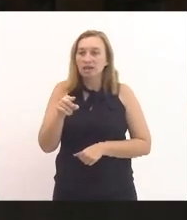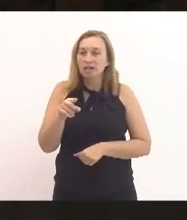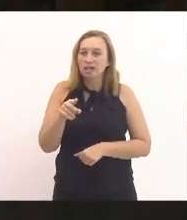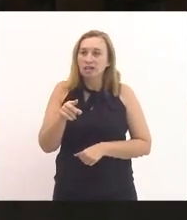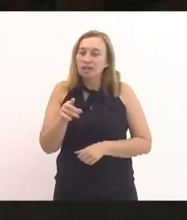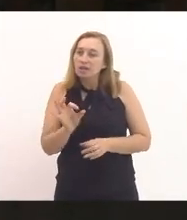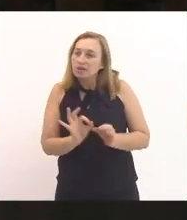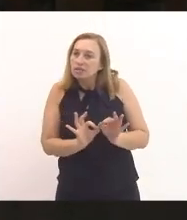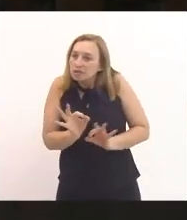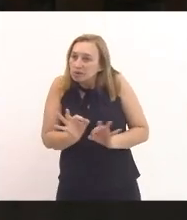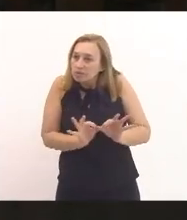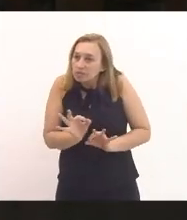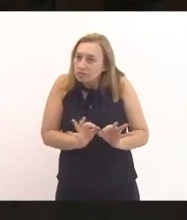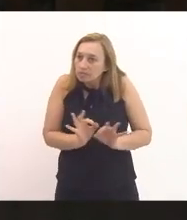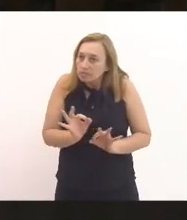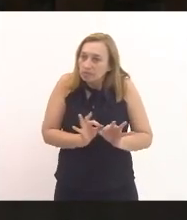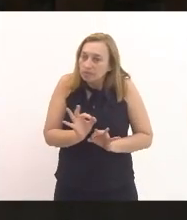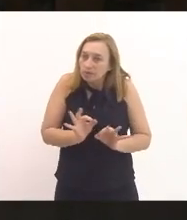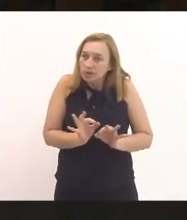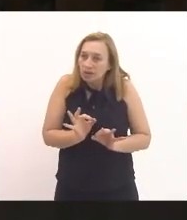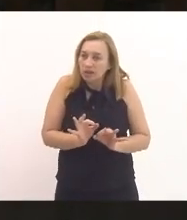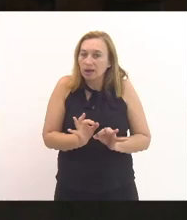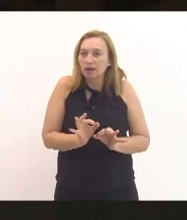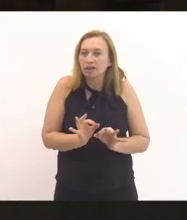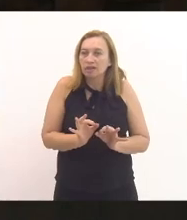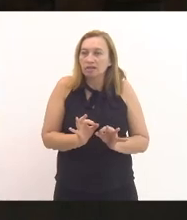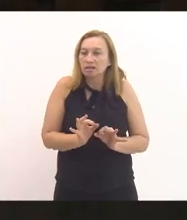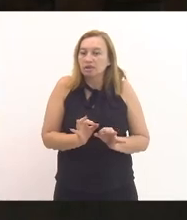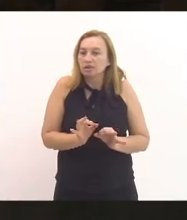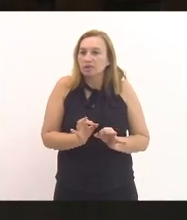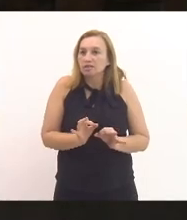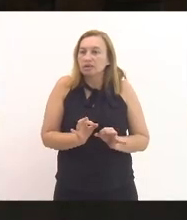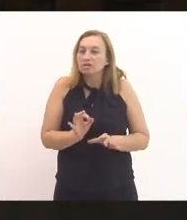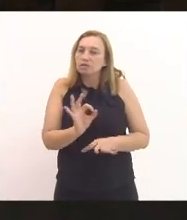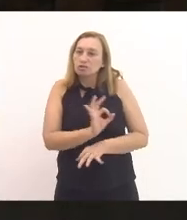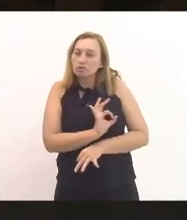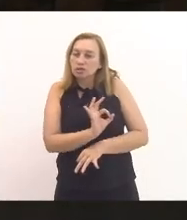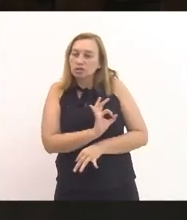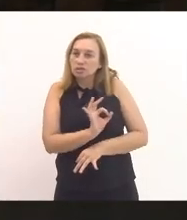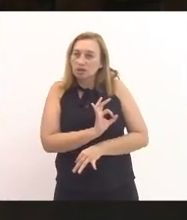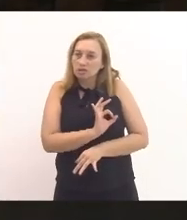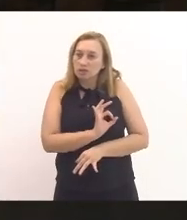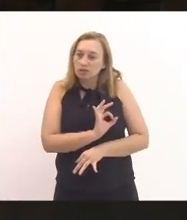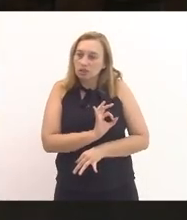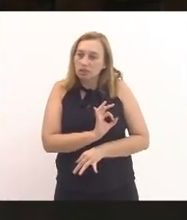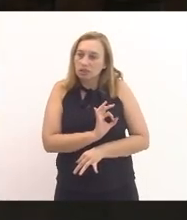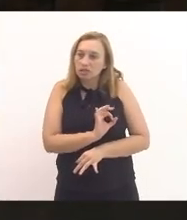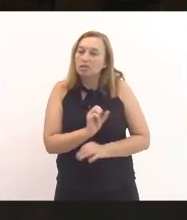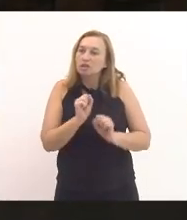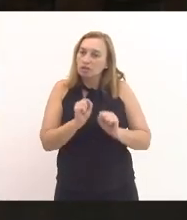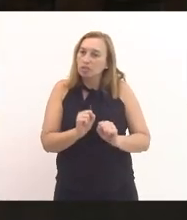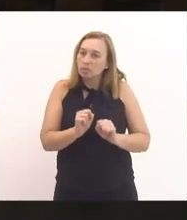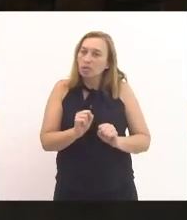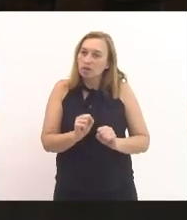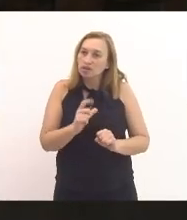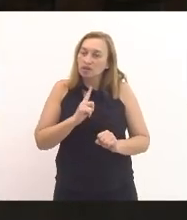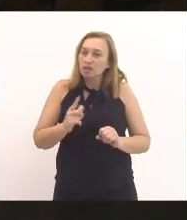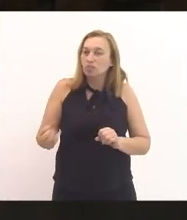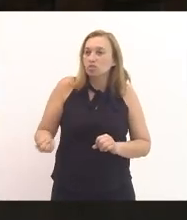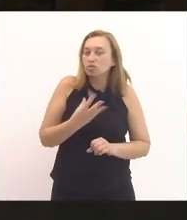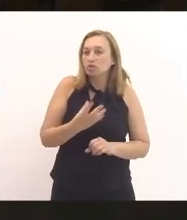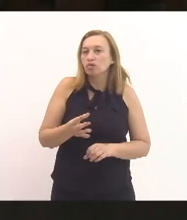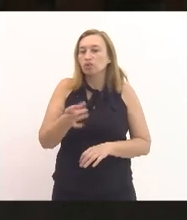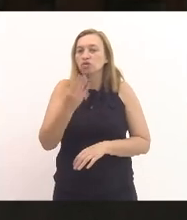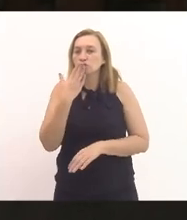lapidar de tal forma hoje policiais que a polícia que daí possa surgir um novo